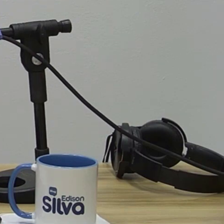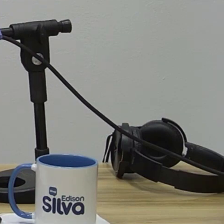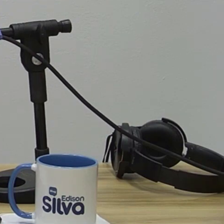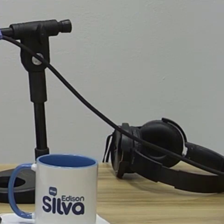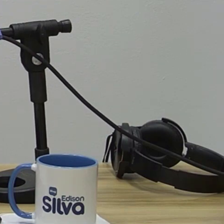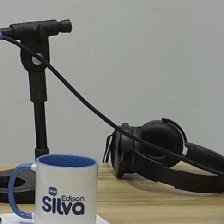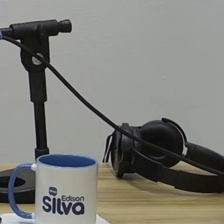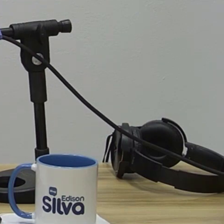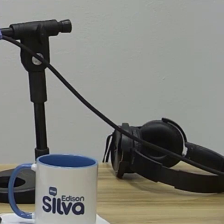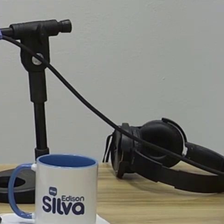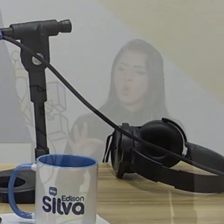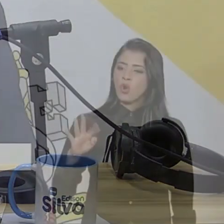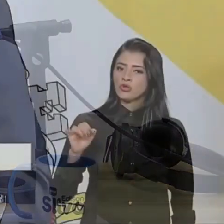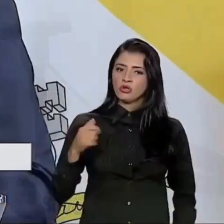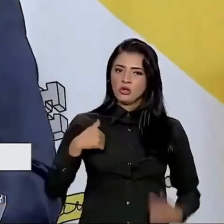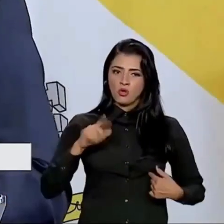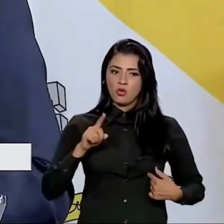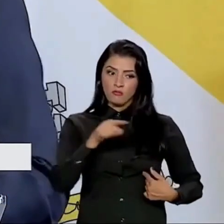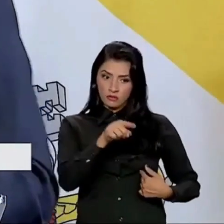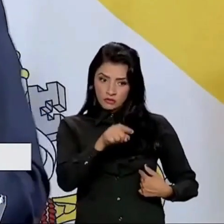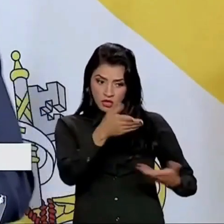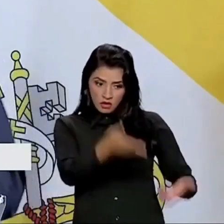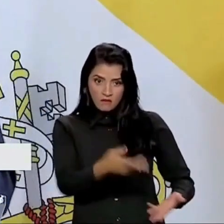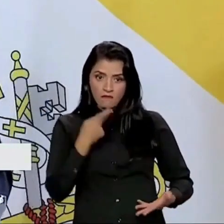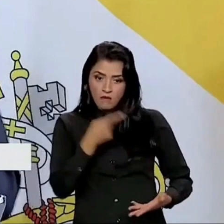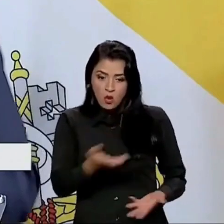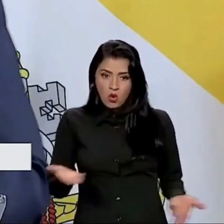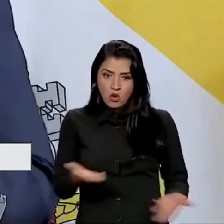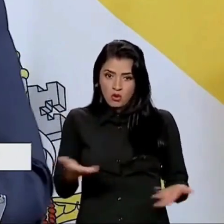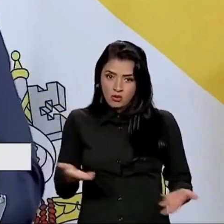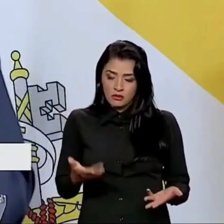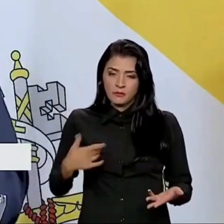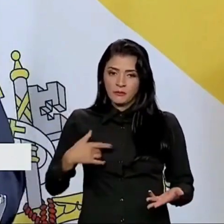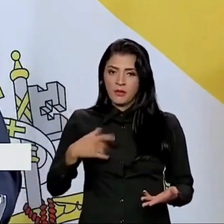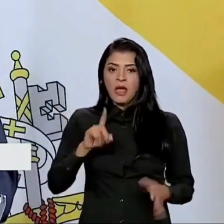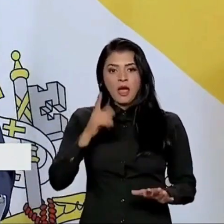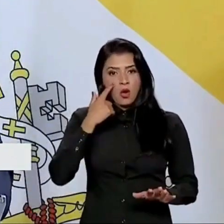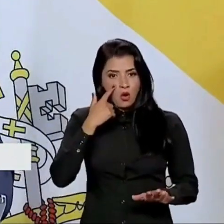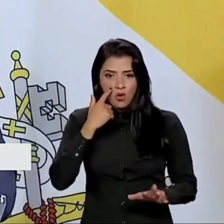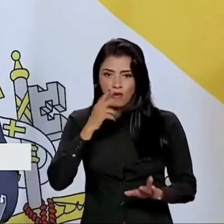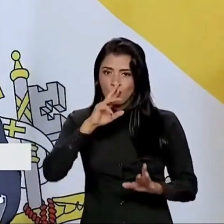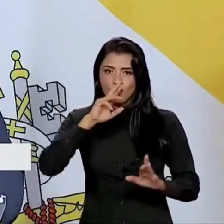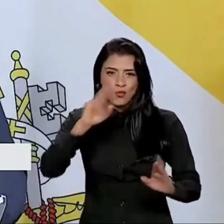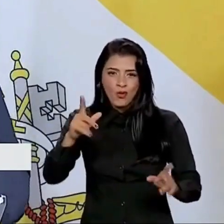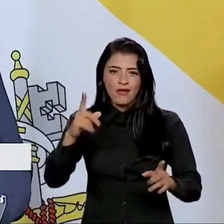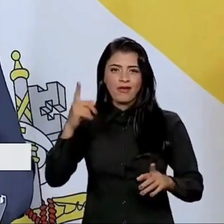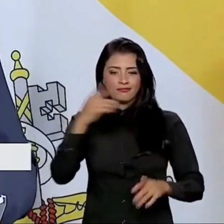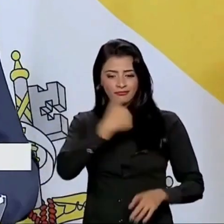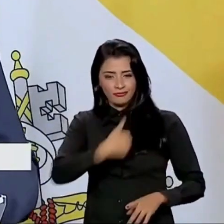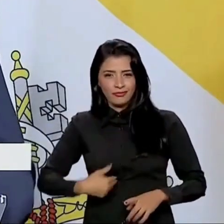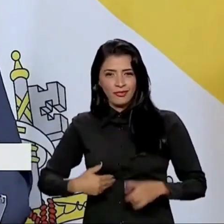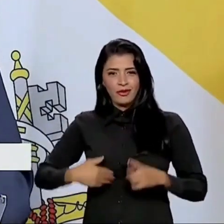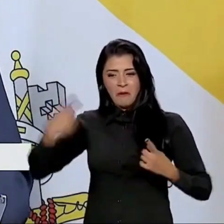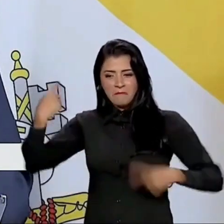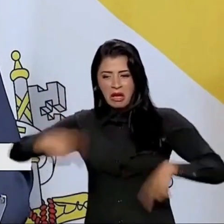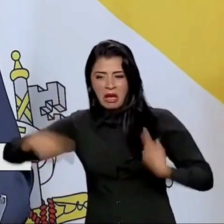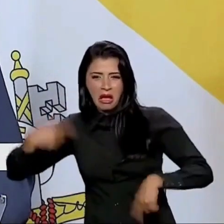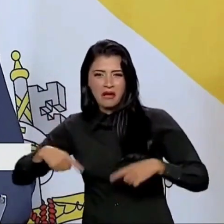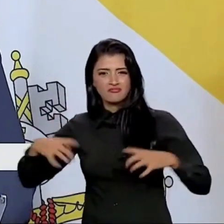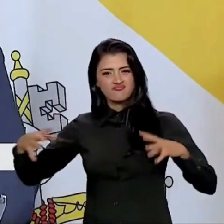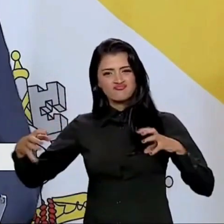13,75%. Vamos ouvi-lo. Olha, deixa eu te dizer, não se trata do governo ficar brigando com o Banco